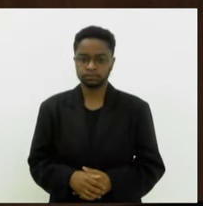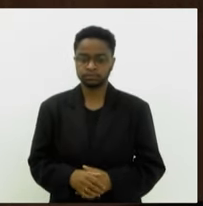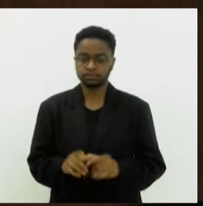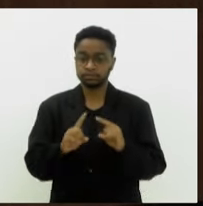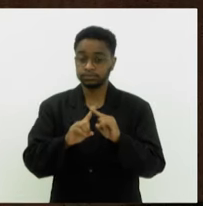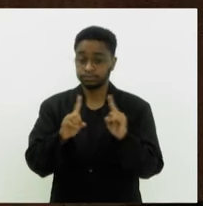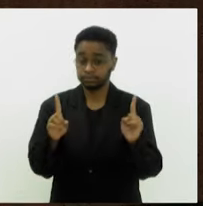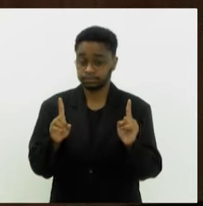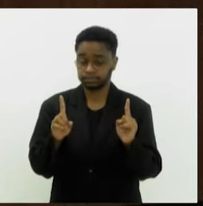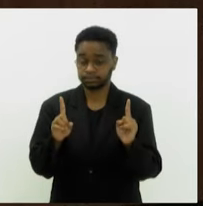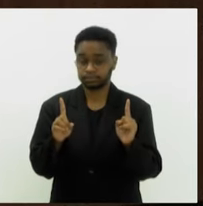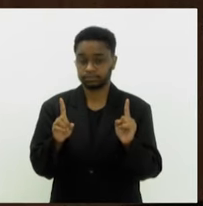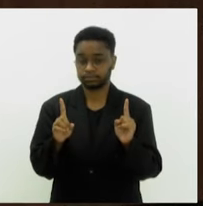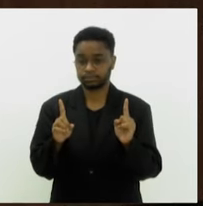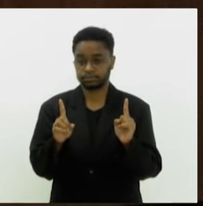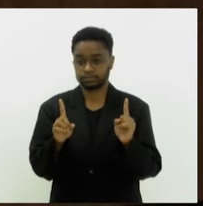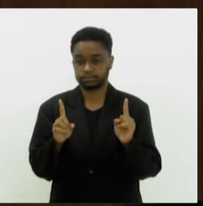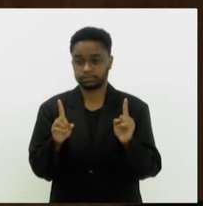deve